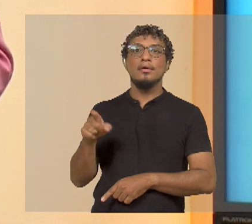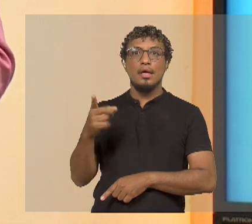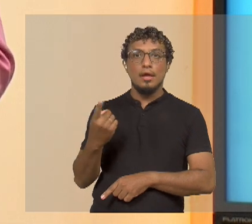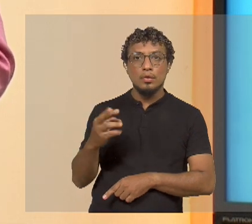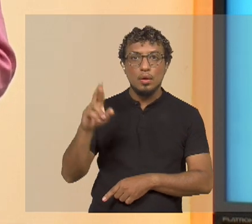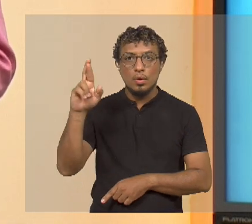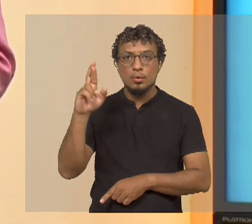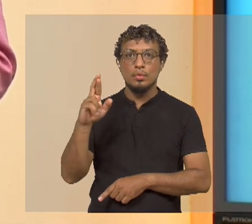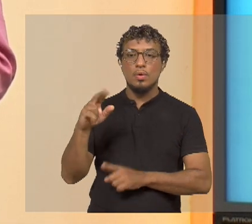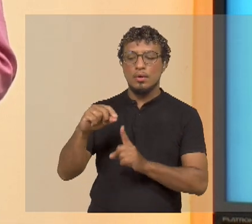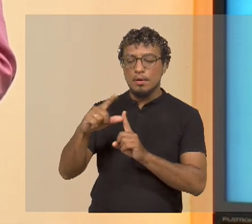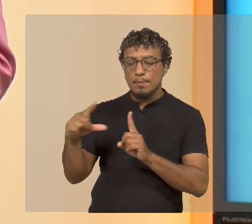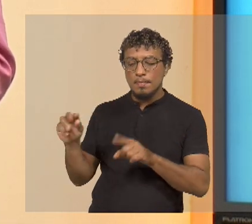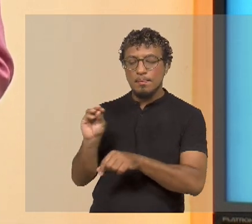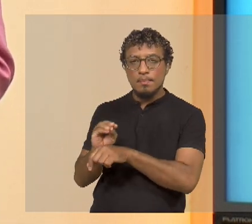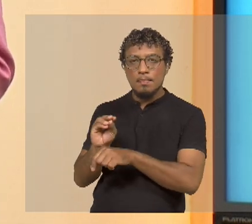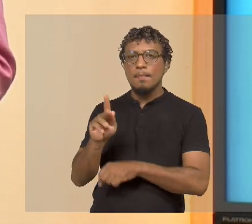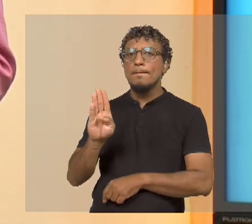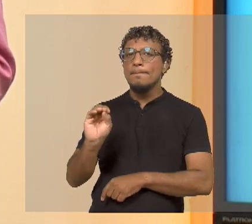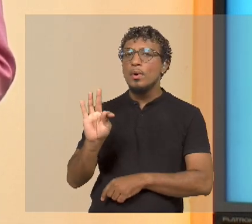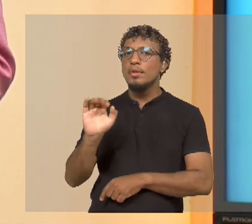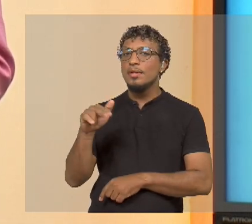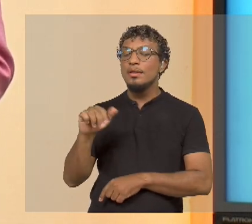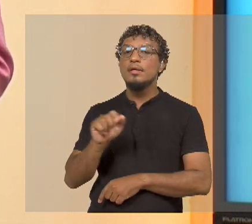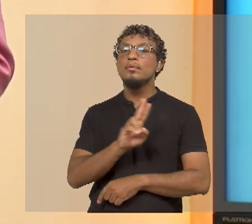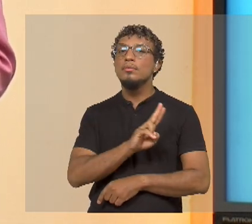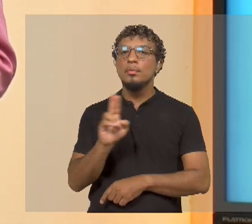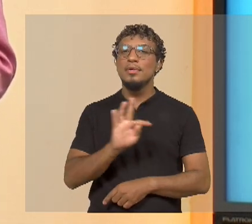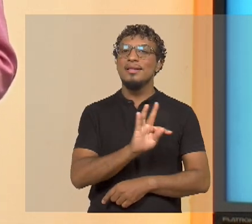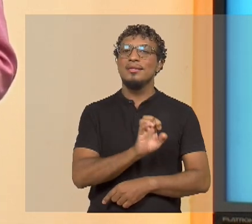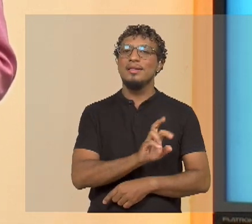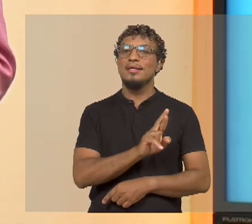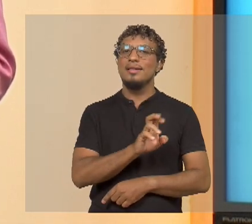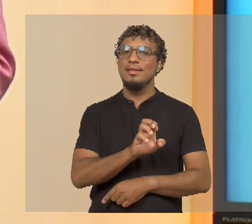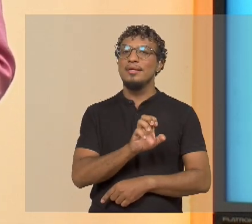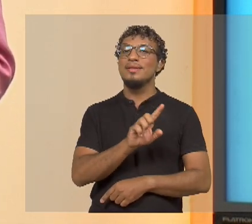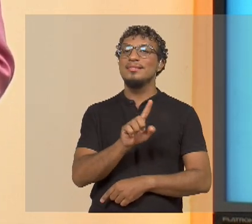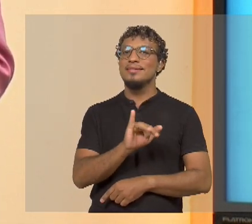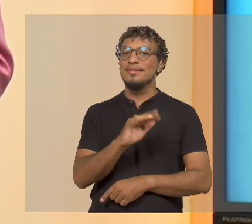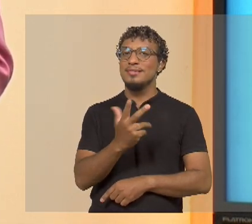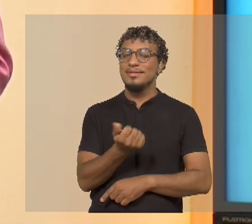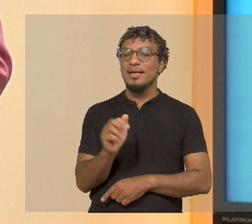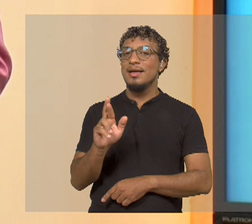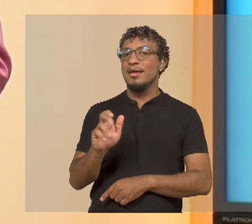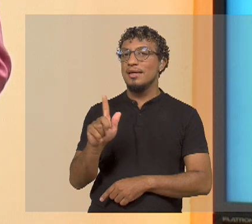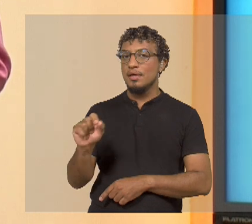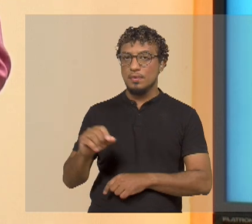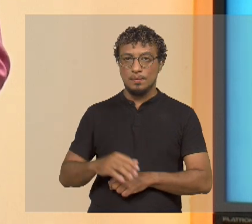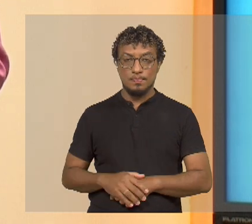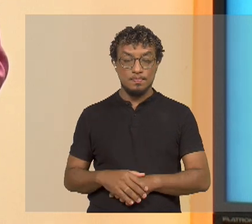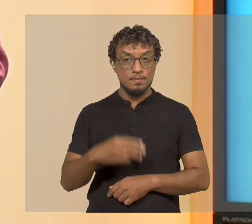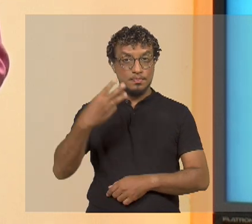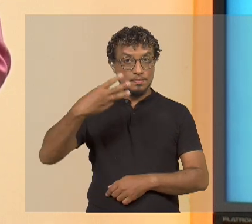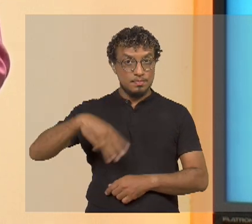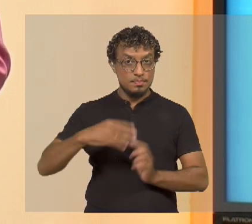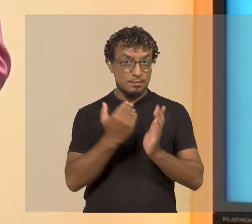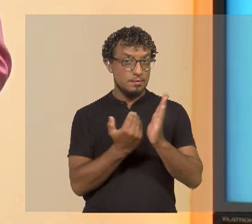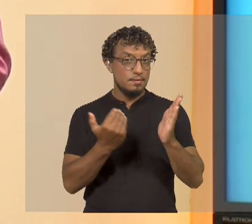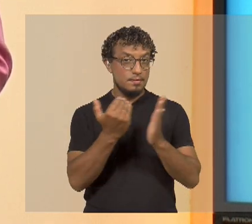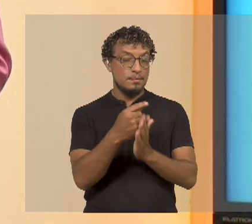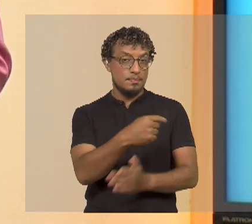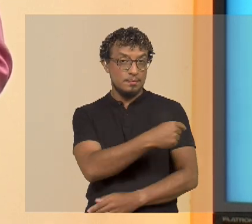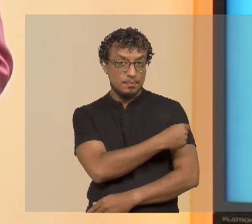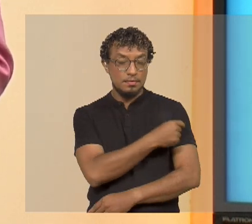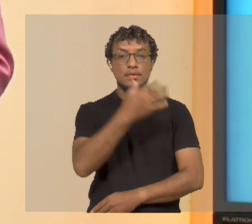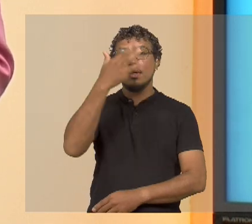e professora aqui do Departamento de Farmácia da UFMA. Maranhão amplia a vacinação contra a gripe influenza.